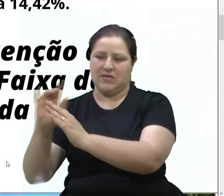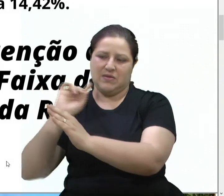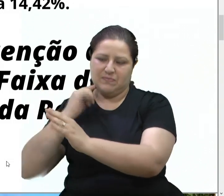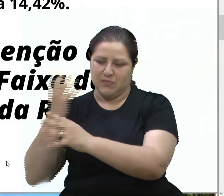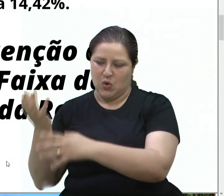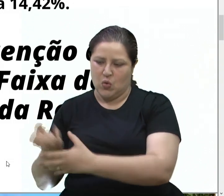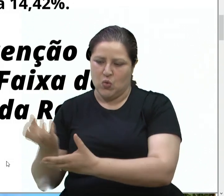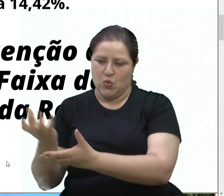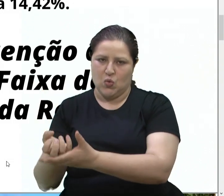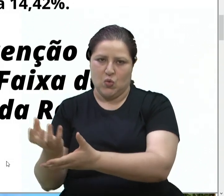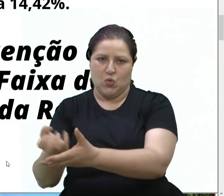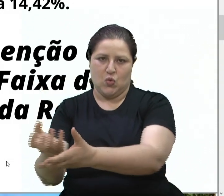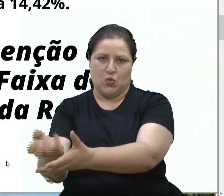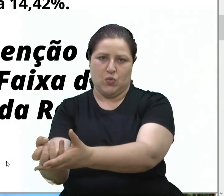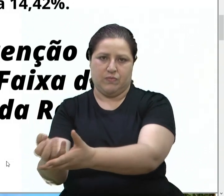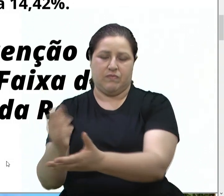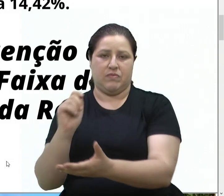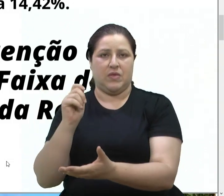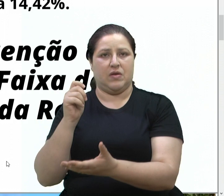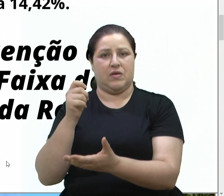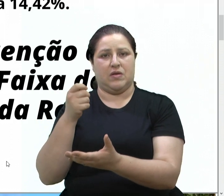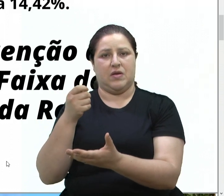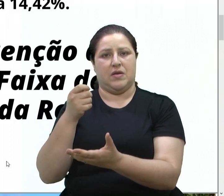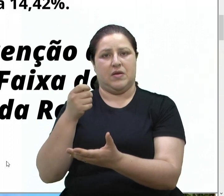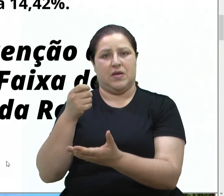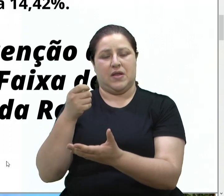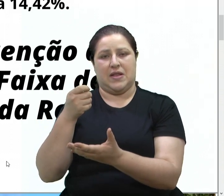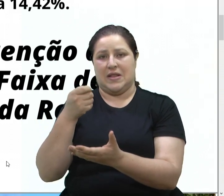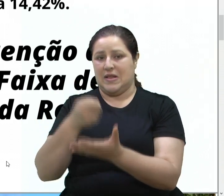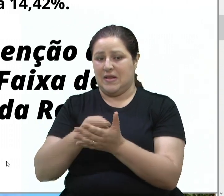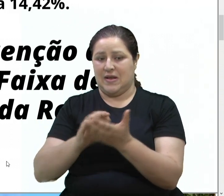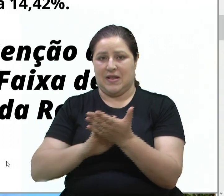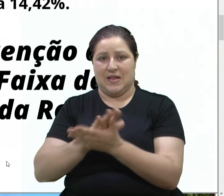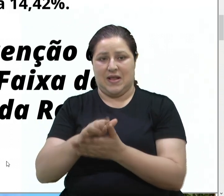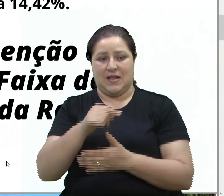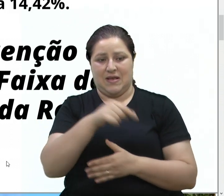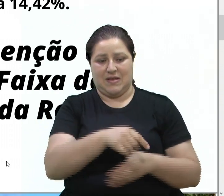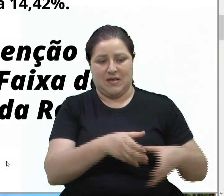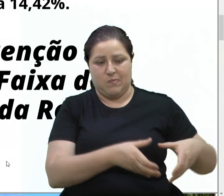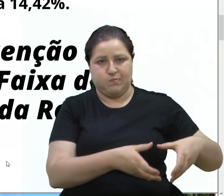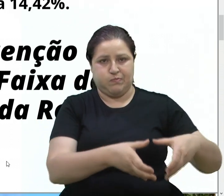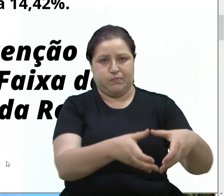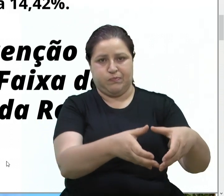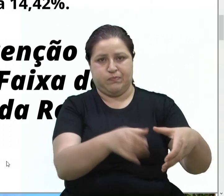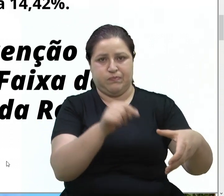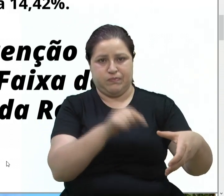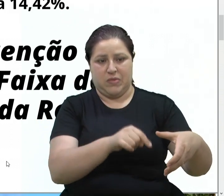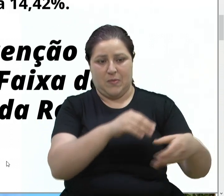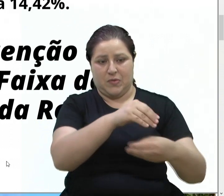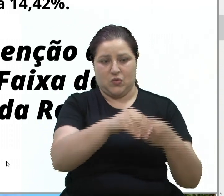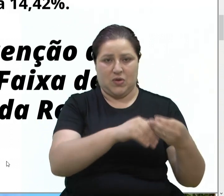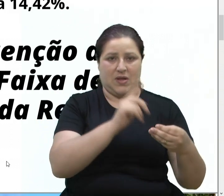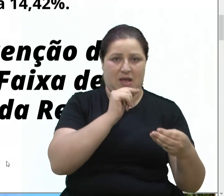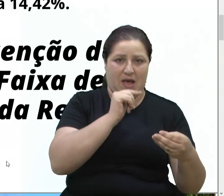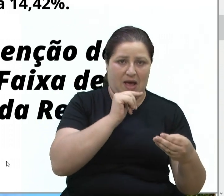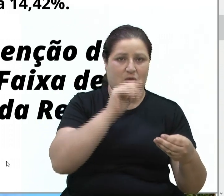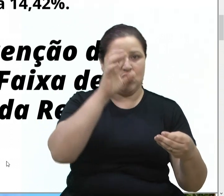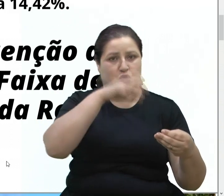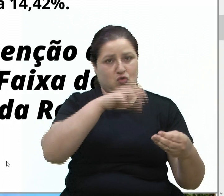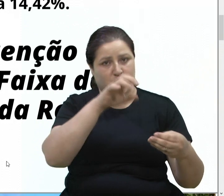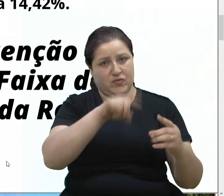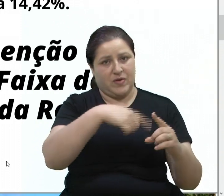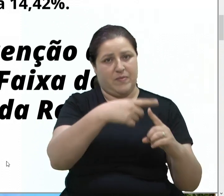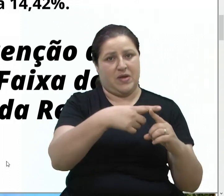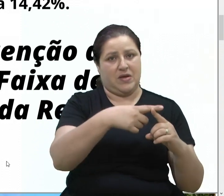14,42%. Não paga nada sobre a rede mista, que é 58,14% da rede total de